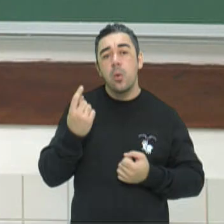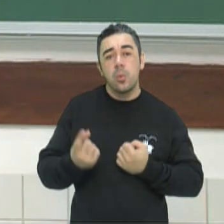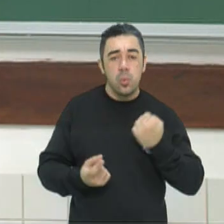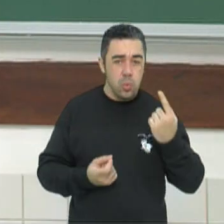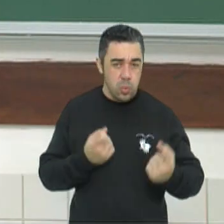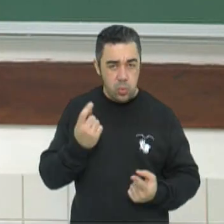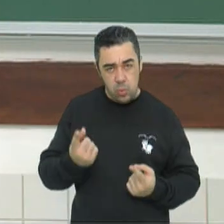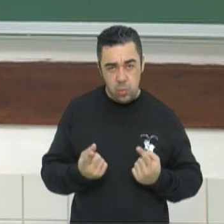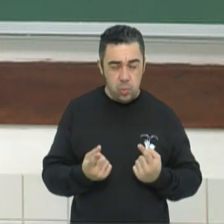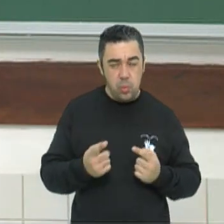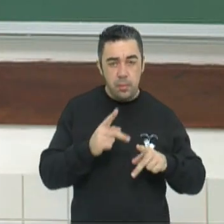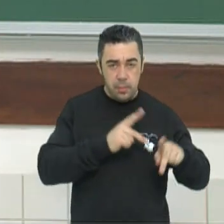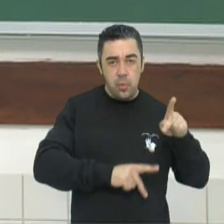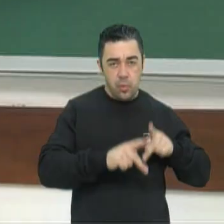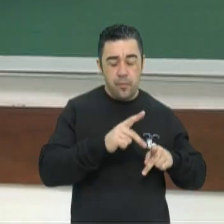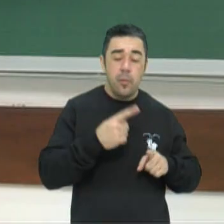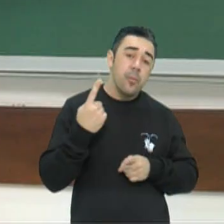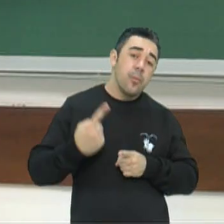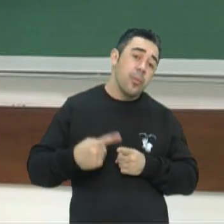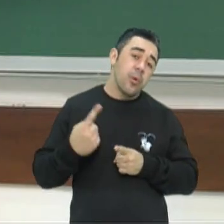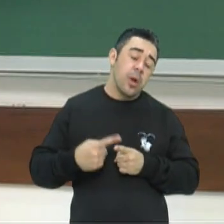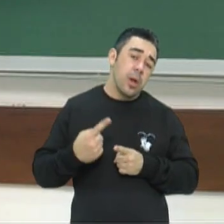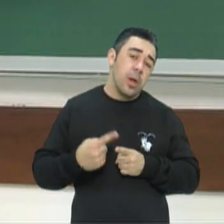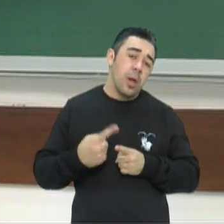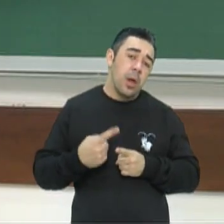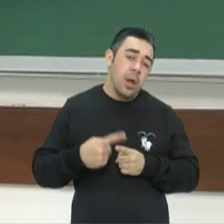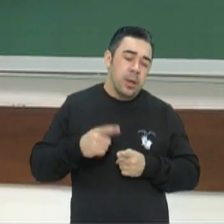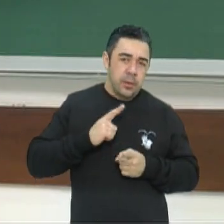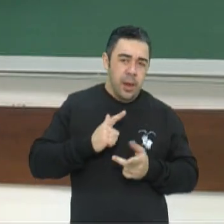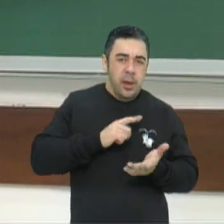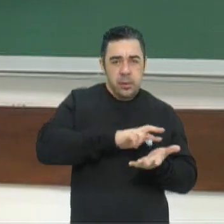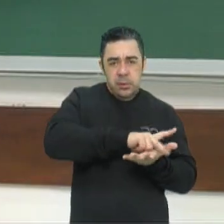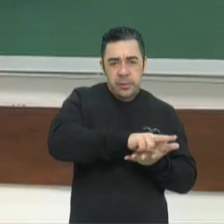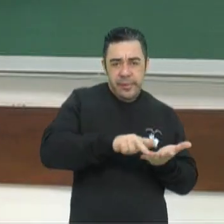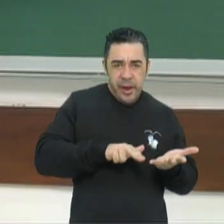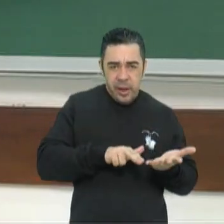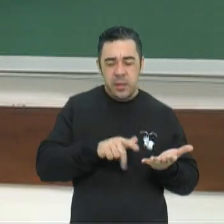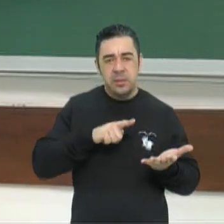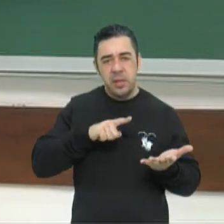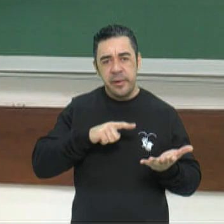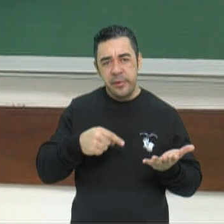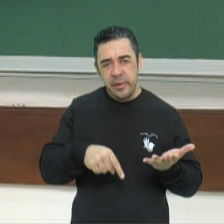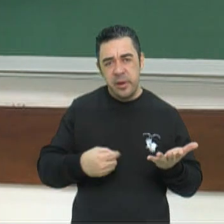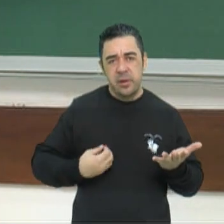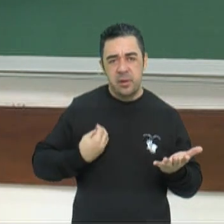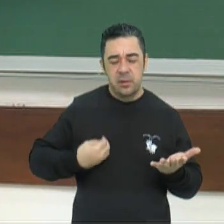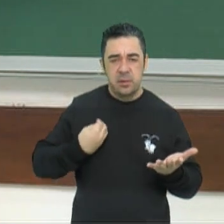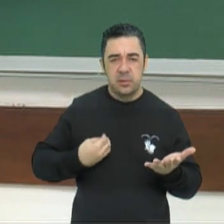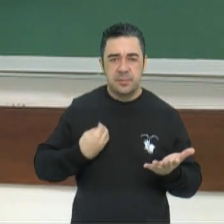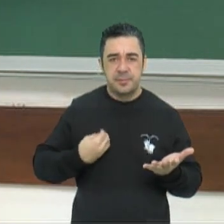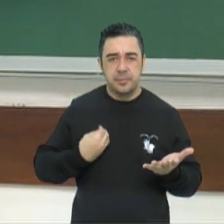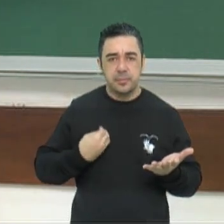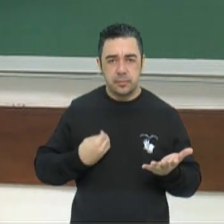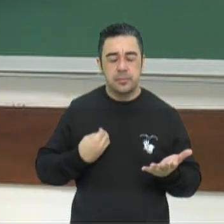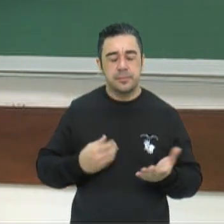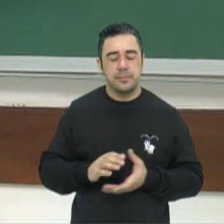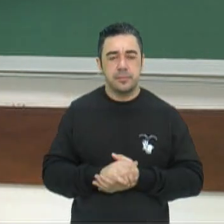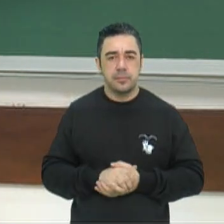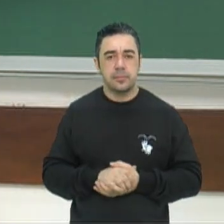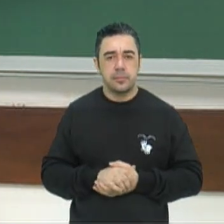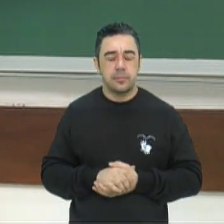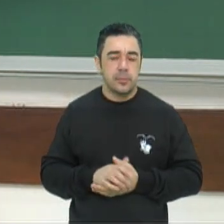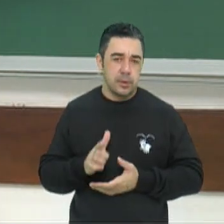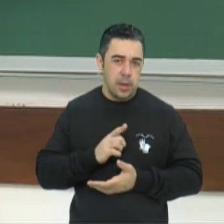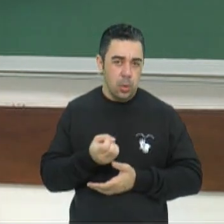desses povos. Exatamente por quê? Pela diversidade de povos que por aqui passaram, tá? E nós estamos